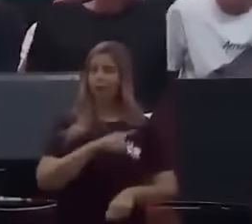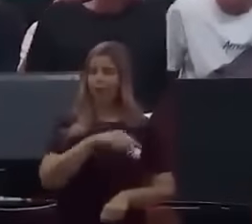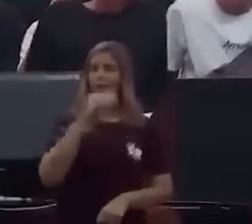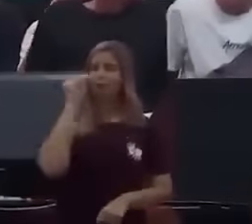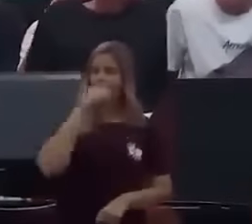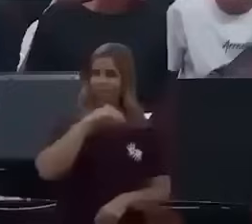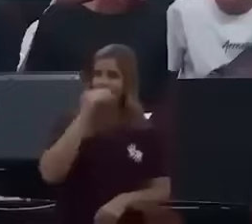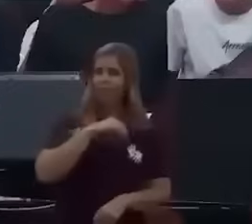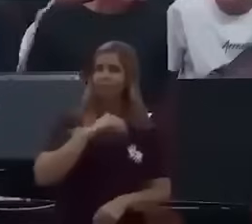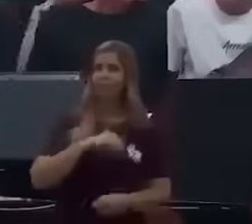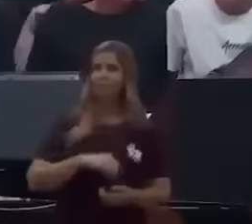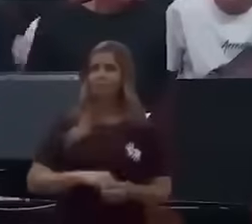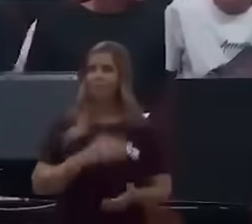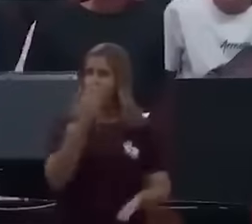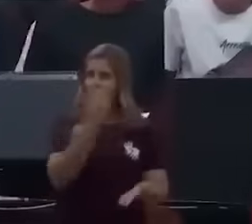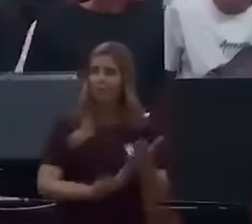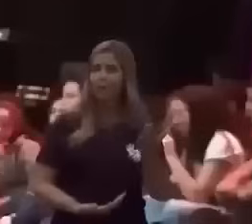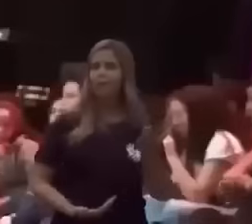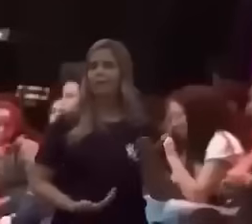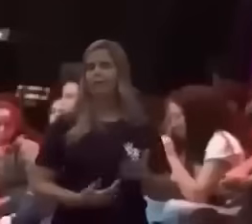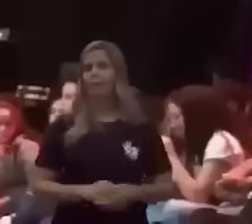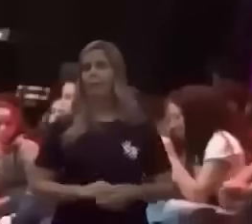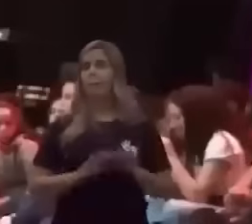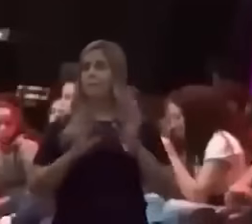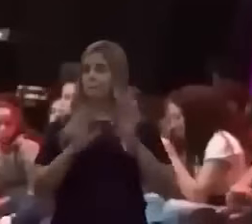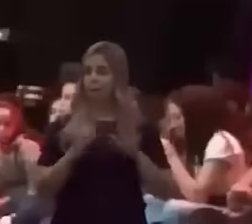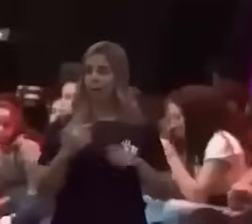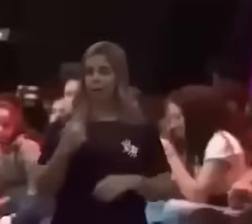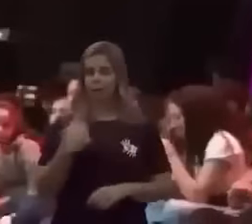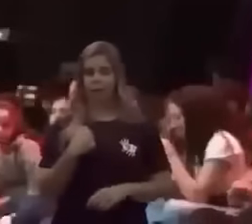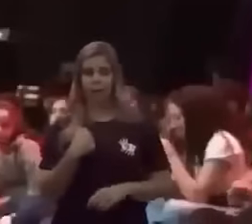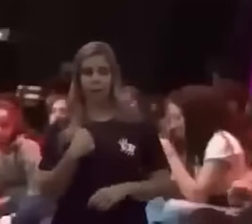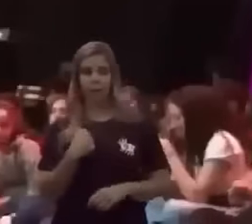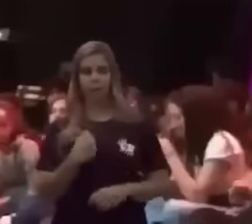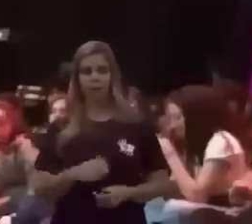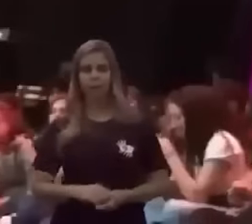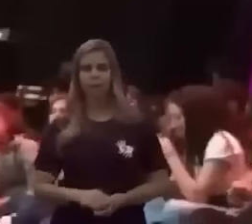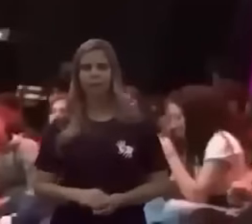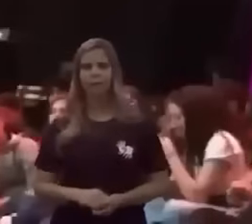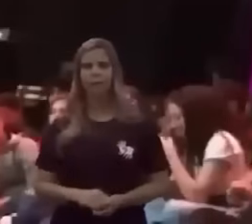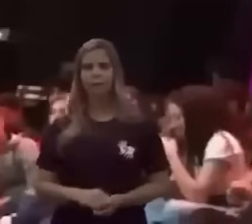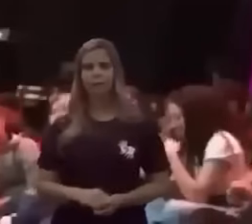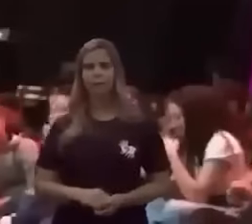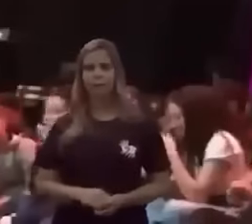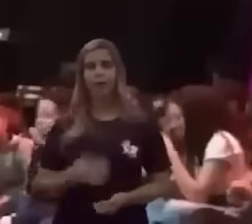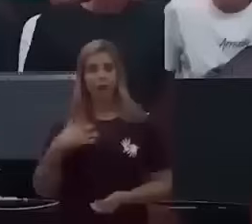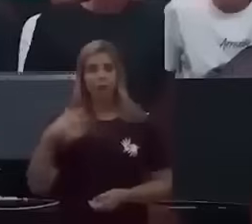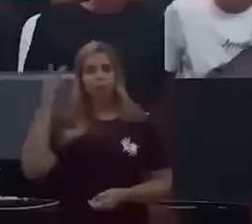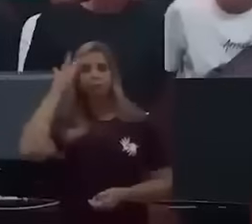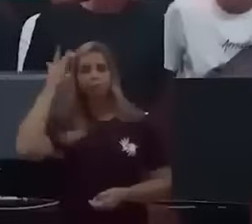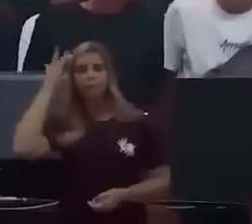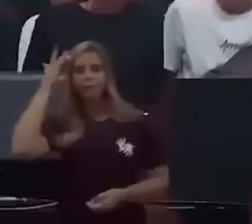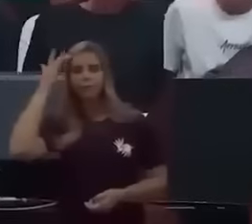fracassar. Mas deixa eu dizer uma coisa para o Senhor: eu sou um homem batuta, eu aguento